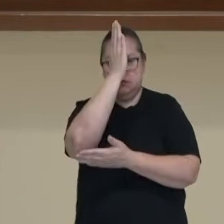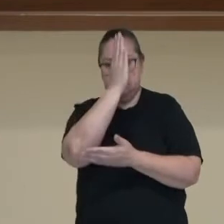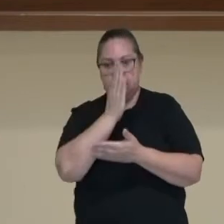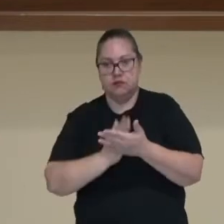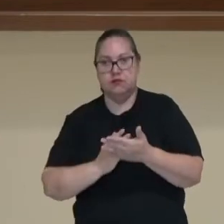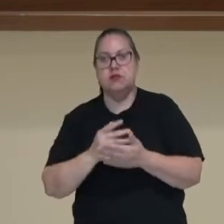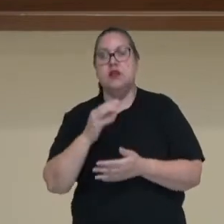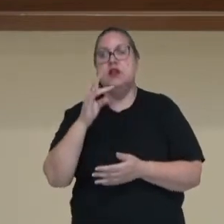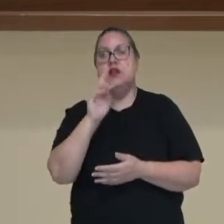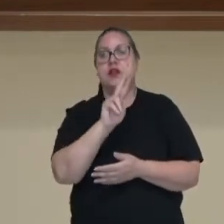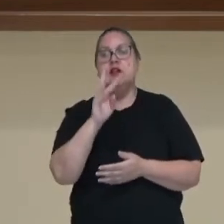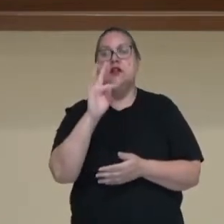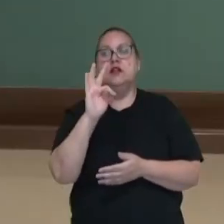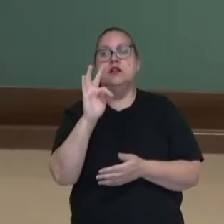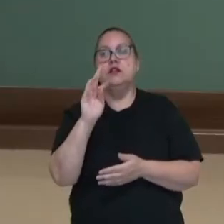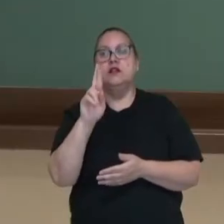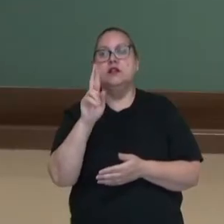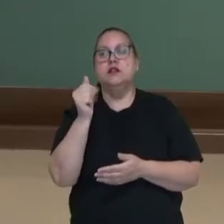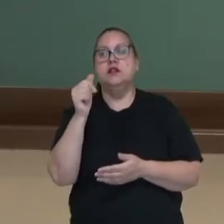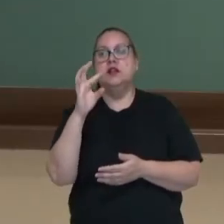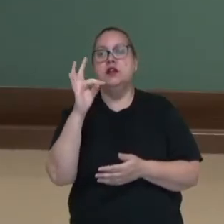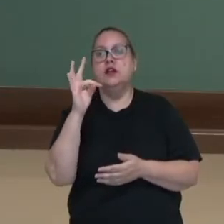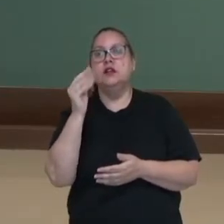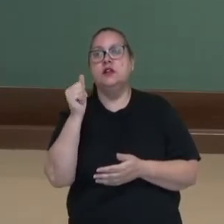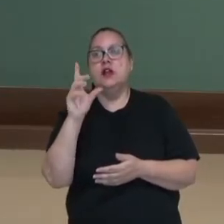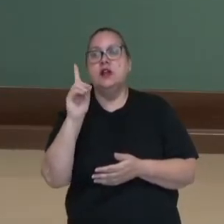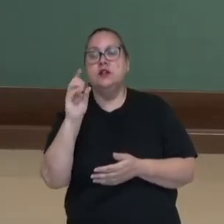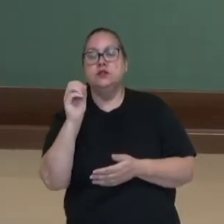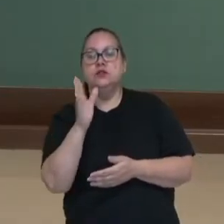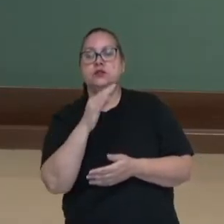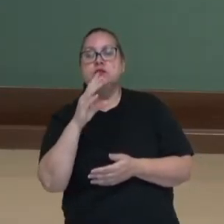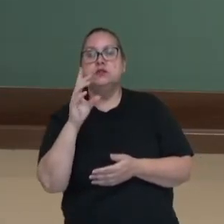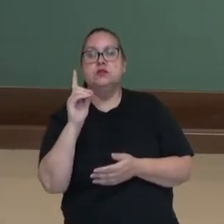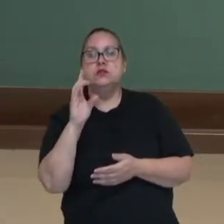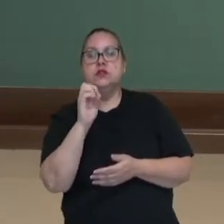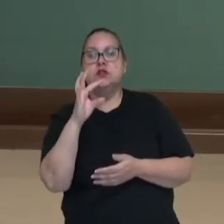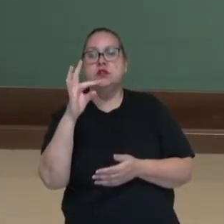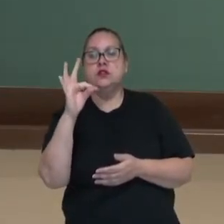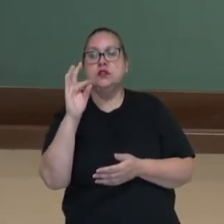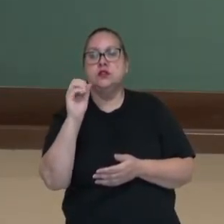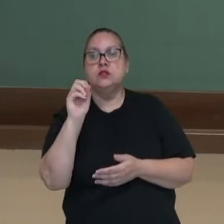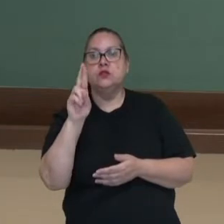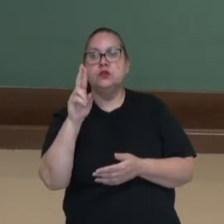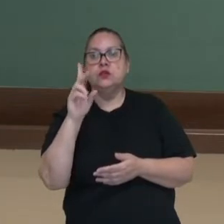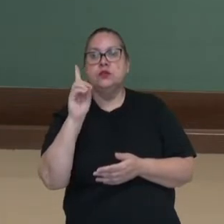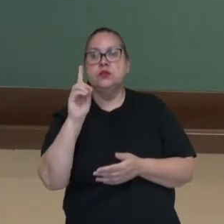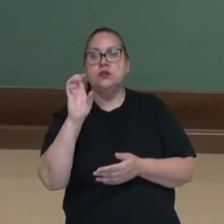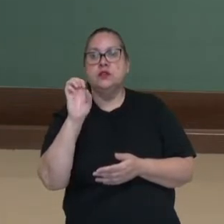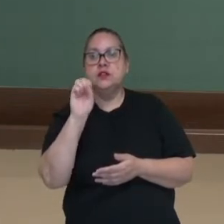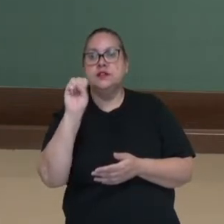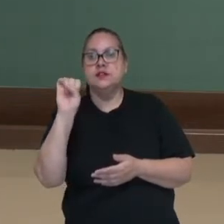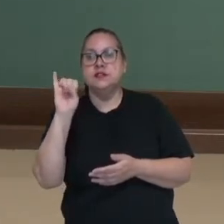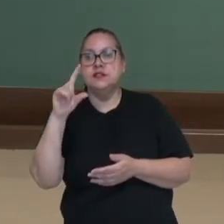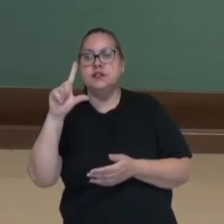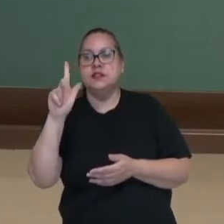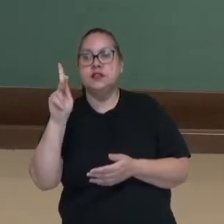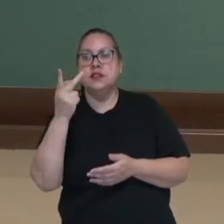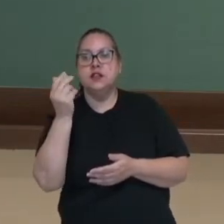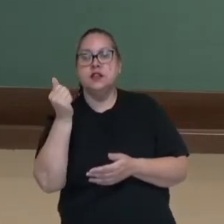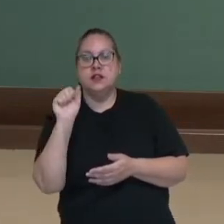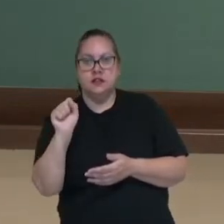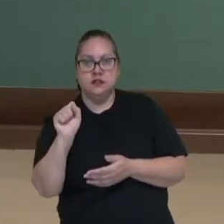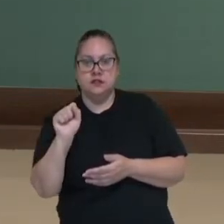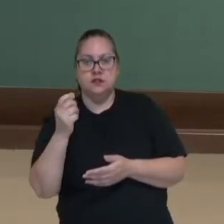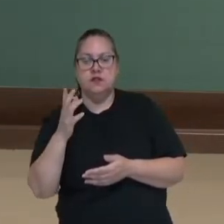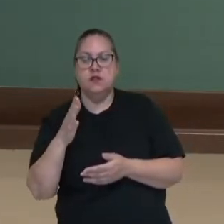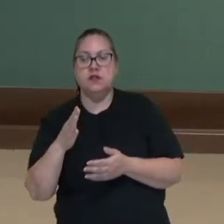Tordesilhas? Então, não houve descobrimento, esse é o primeiro ponto. Não houve também acidentalmente. Eles estavam viajando